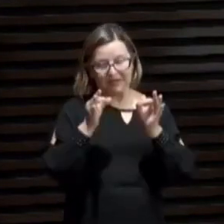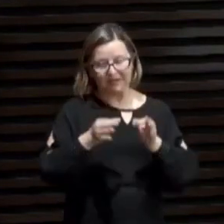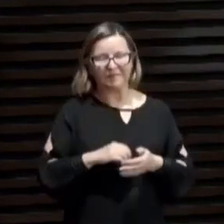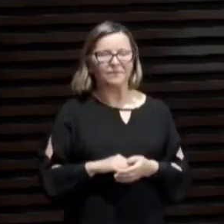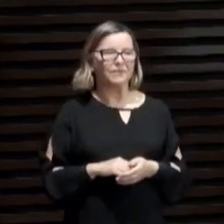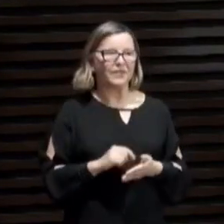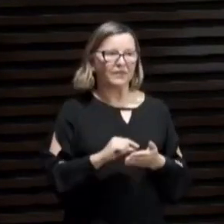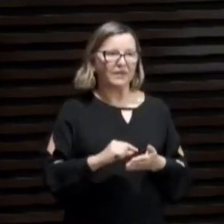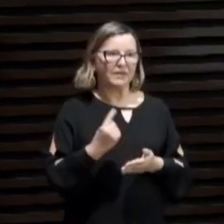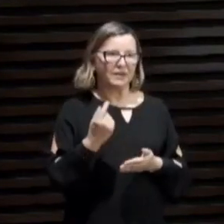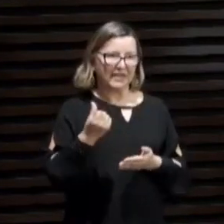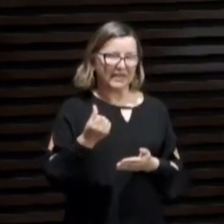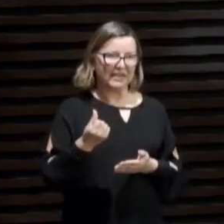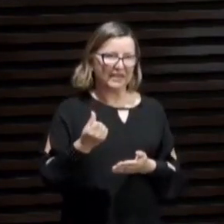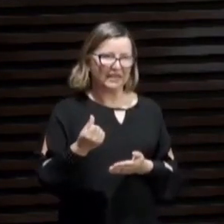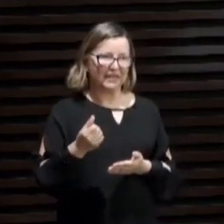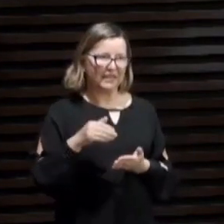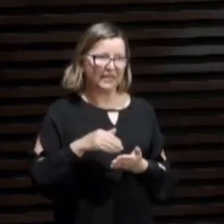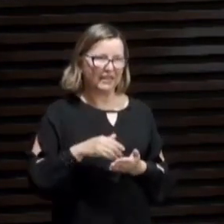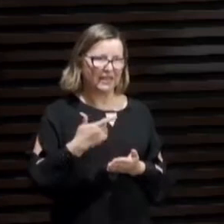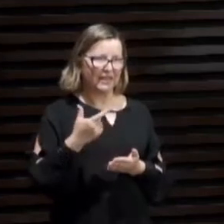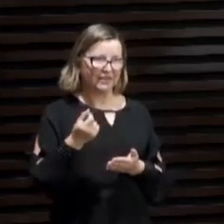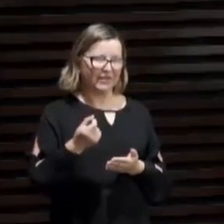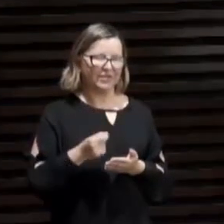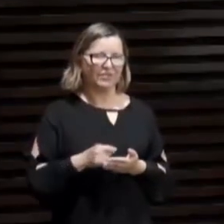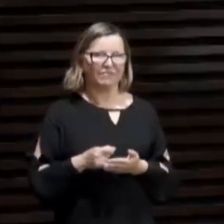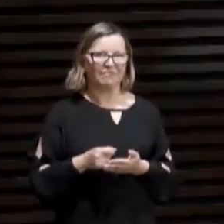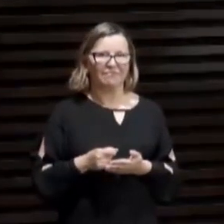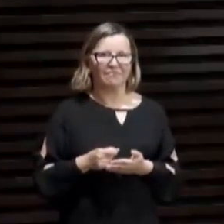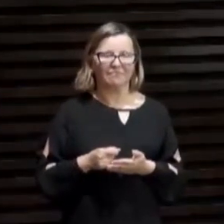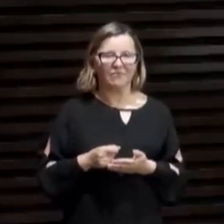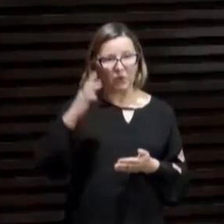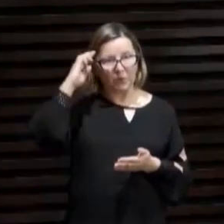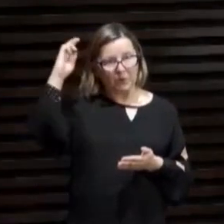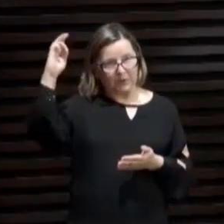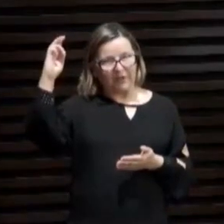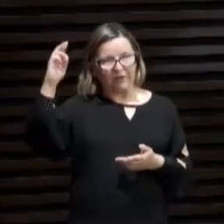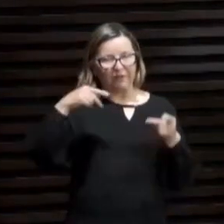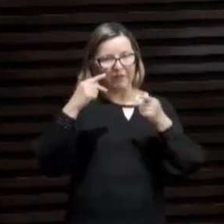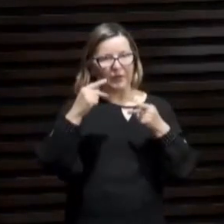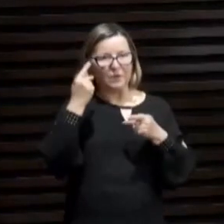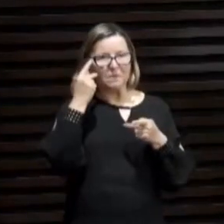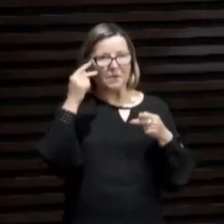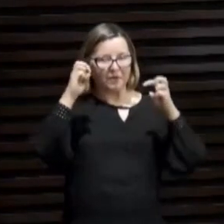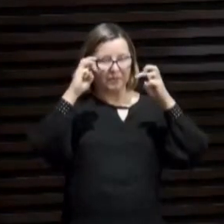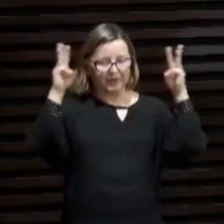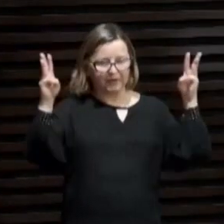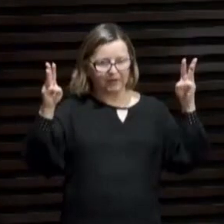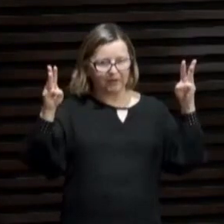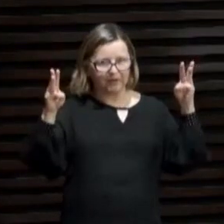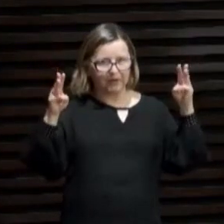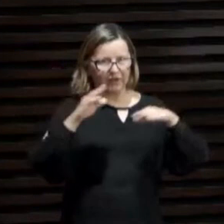Versículo 16 a 20, olha a resposta de Deus. Disse o Senhor a Moisés, ajunta-me 70 homens